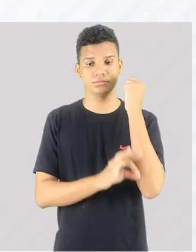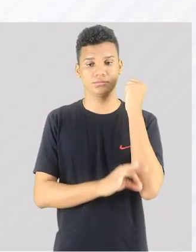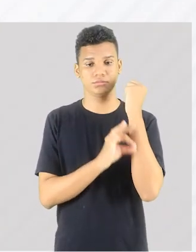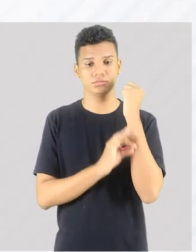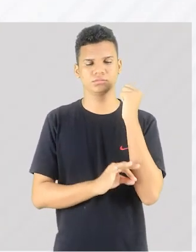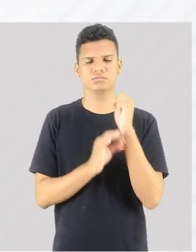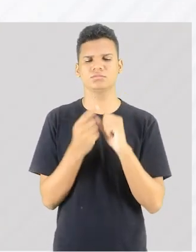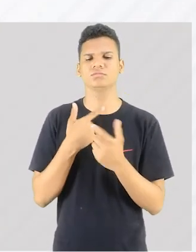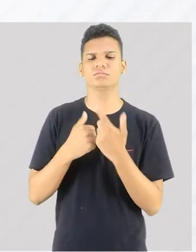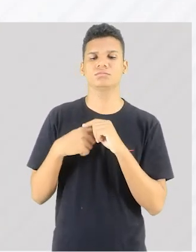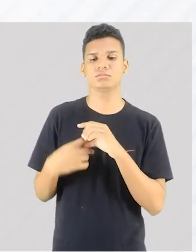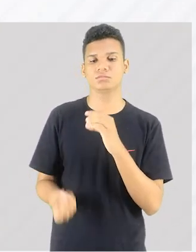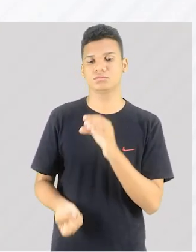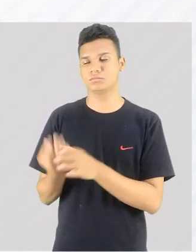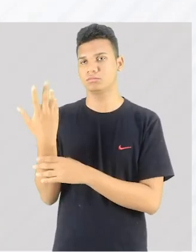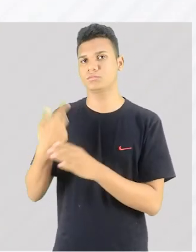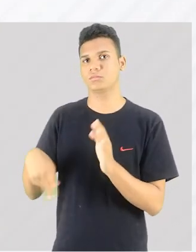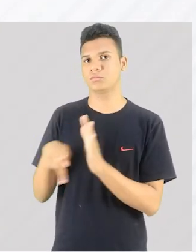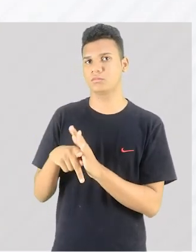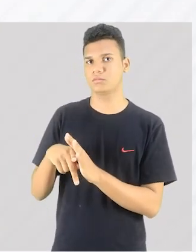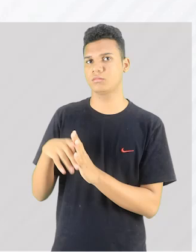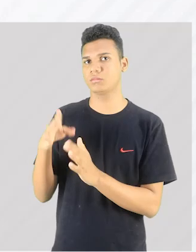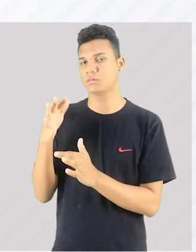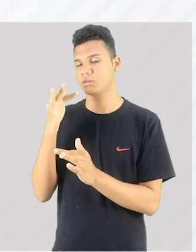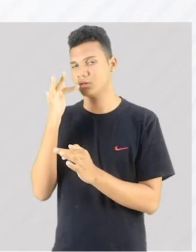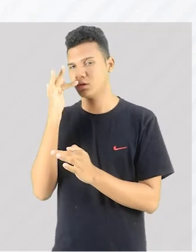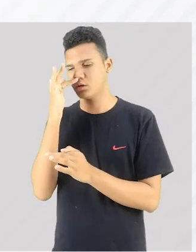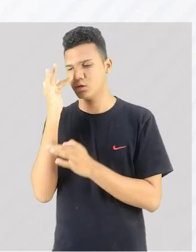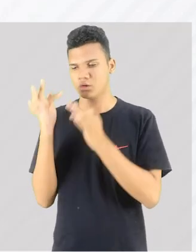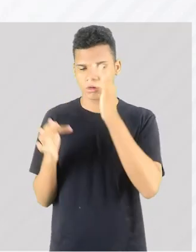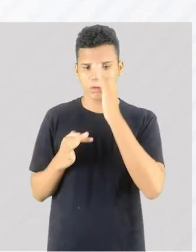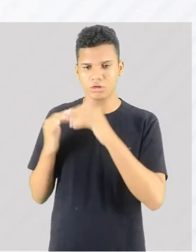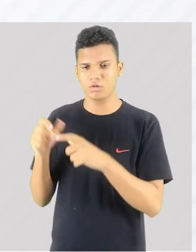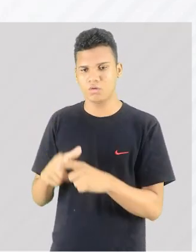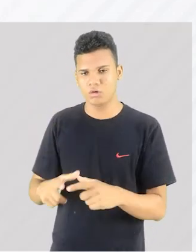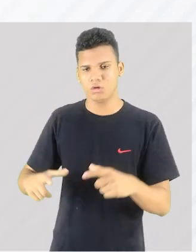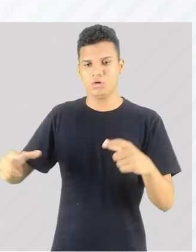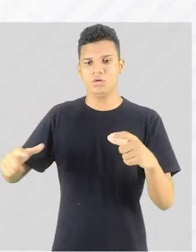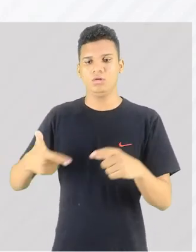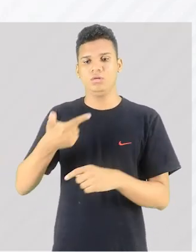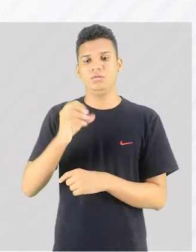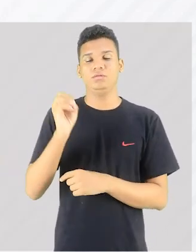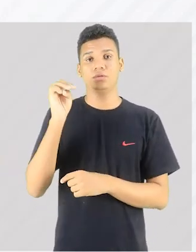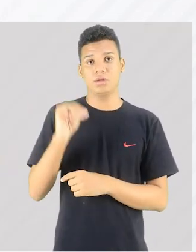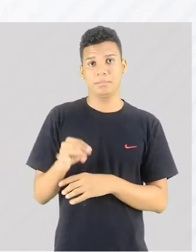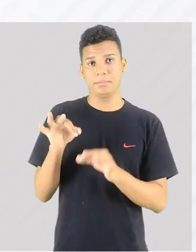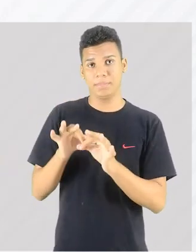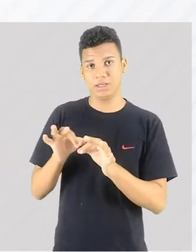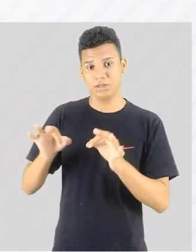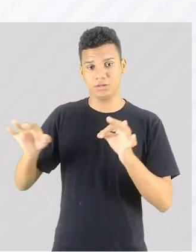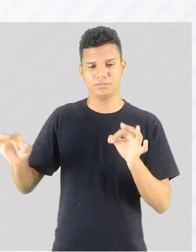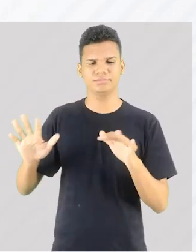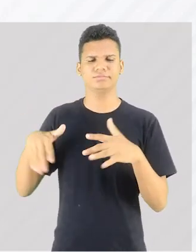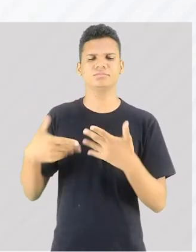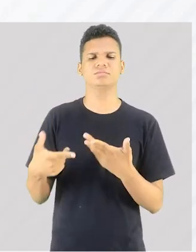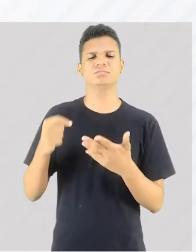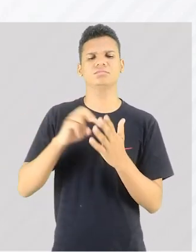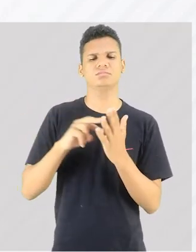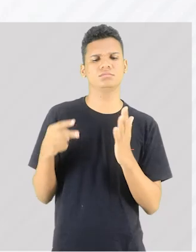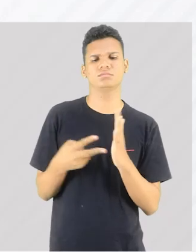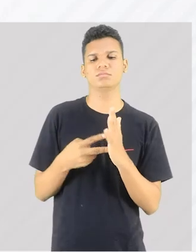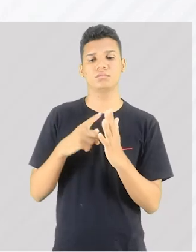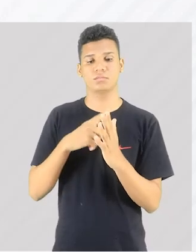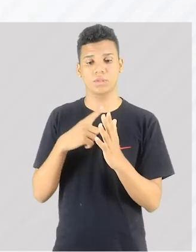construir um jardim circular de 20 m de diâmetro nesse jardim